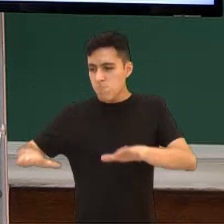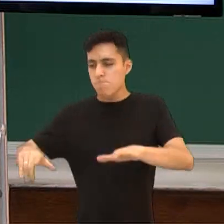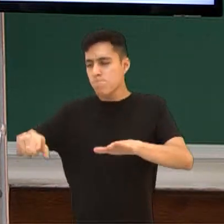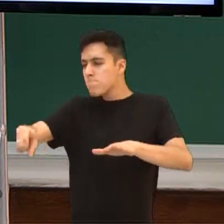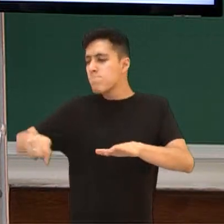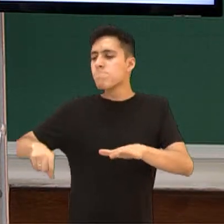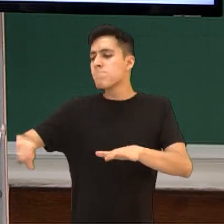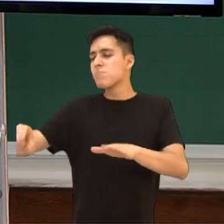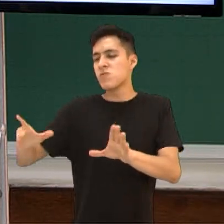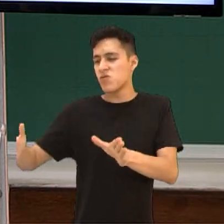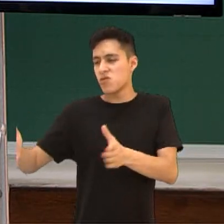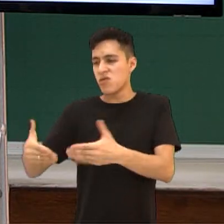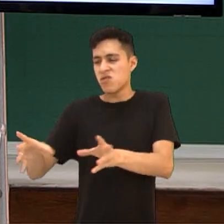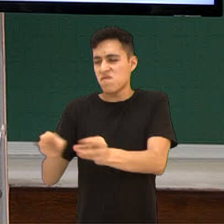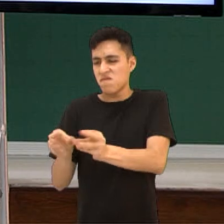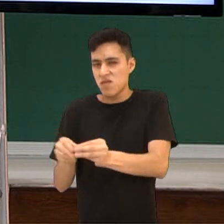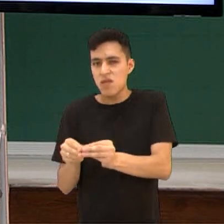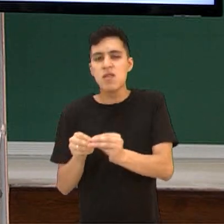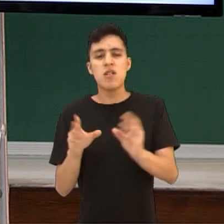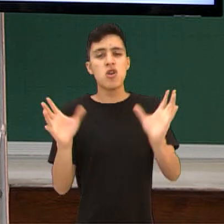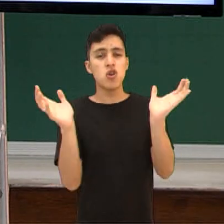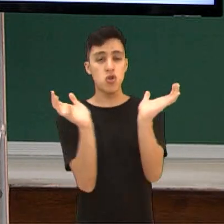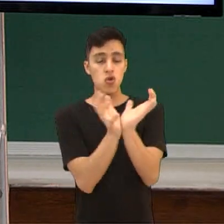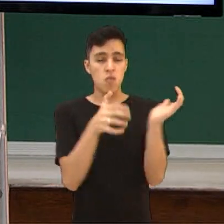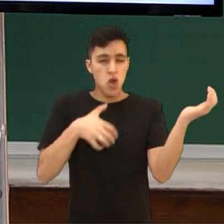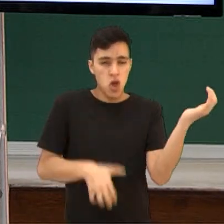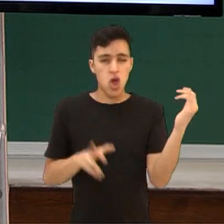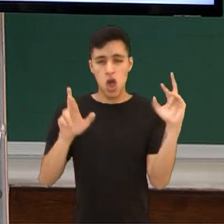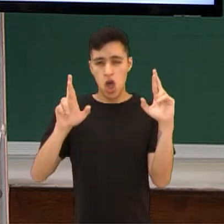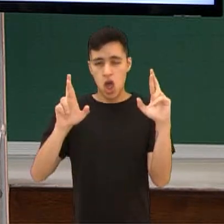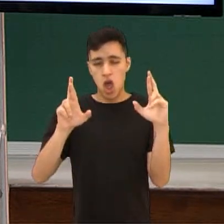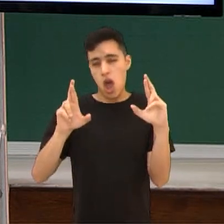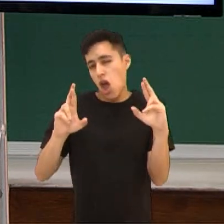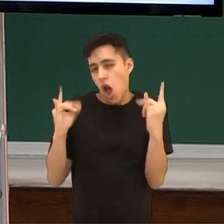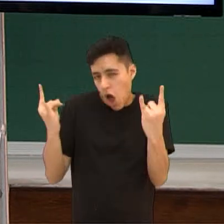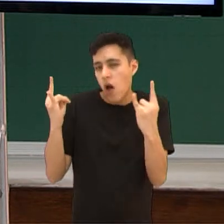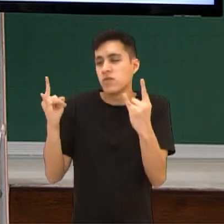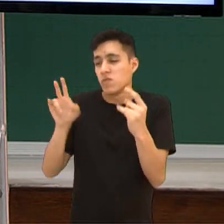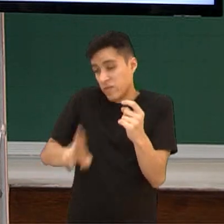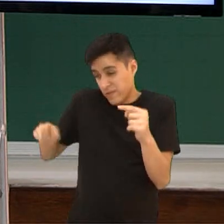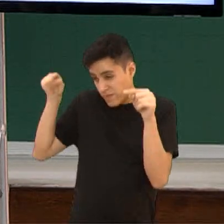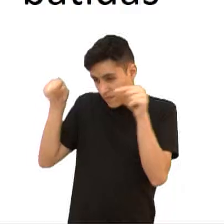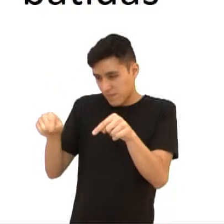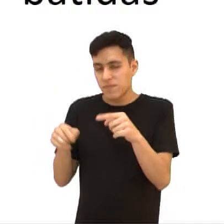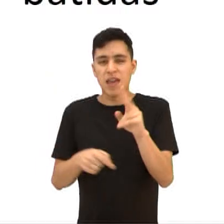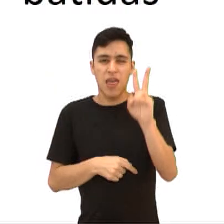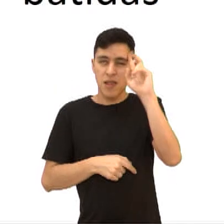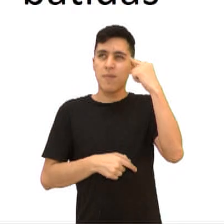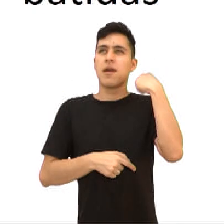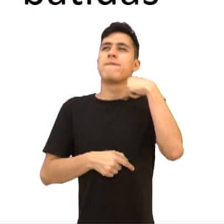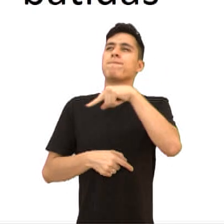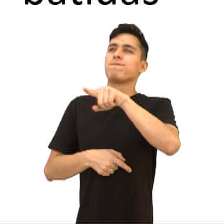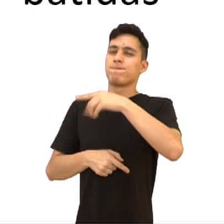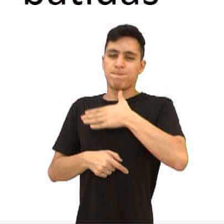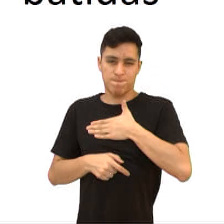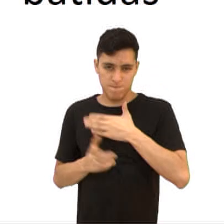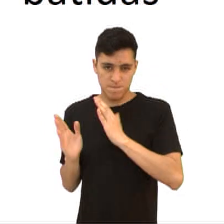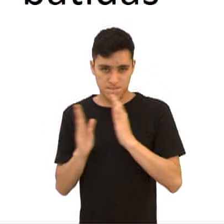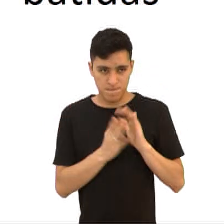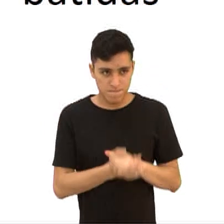pelas bandas de rock. Tá? Nos anos 80 também, bastante, eu lembro que eu curtia isso. Tá? Atualmente ela é compreendida no